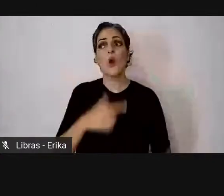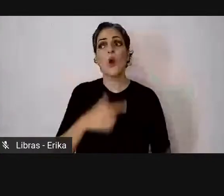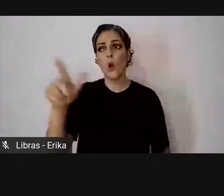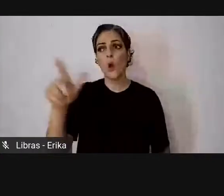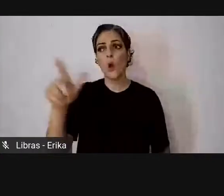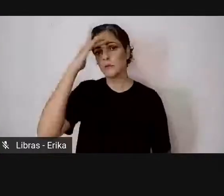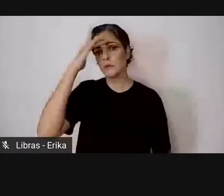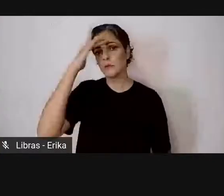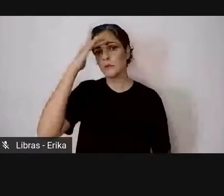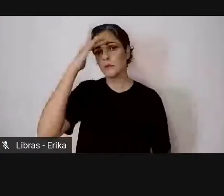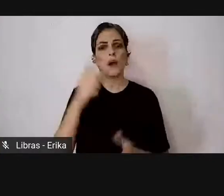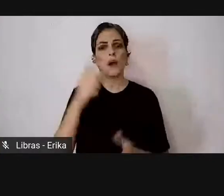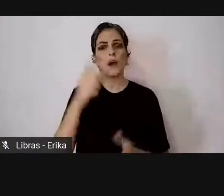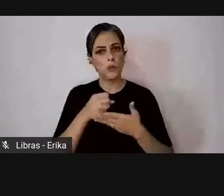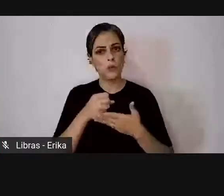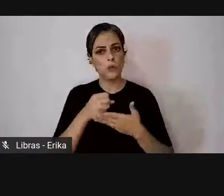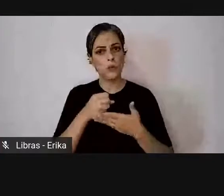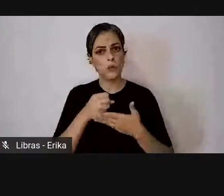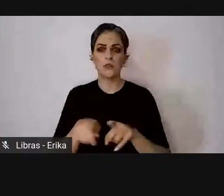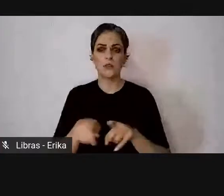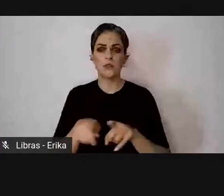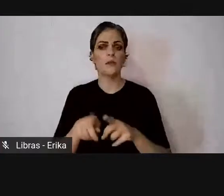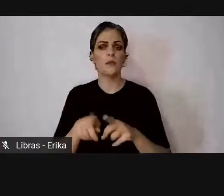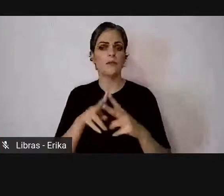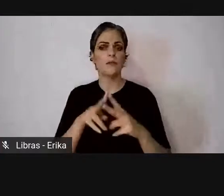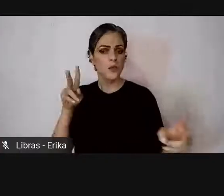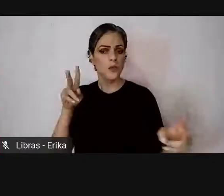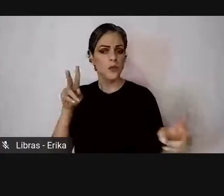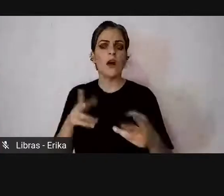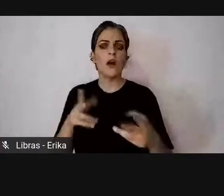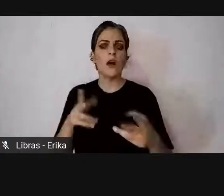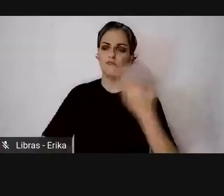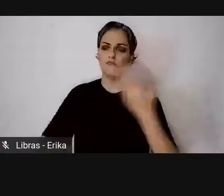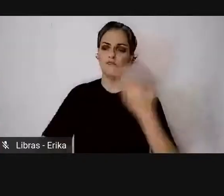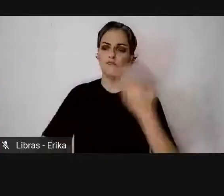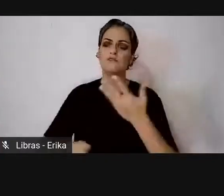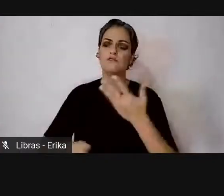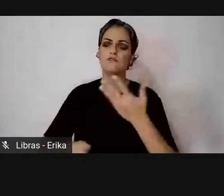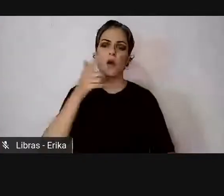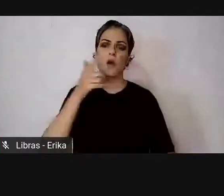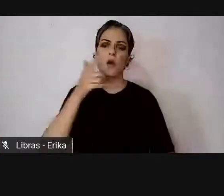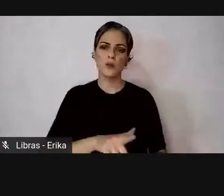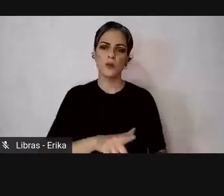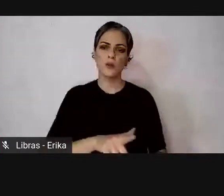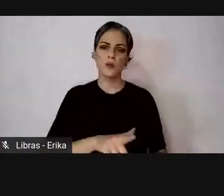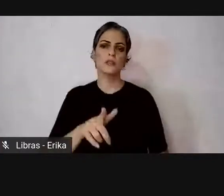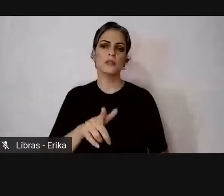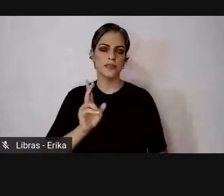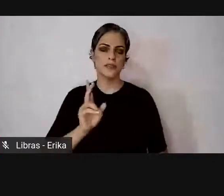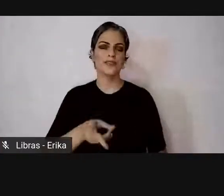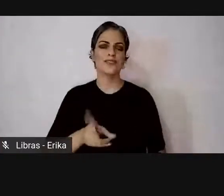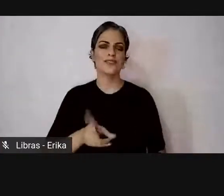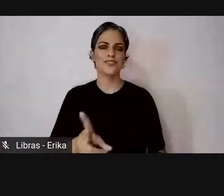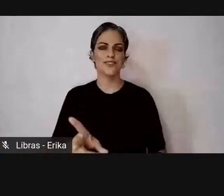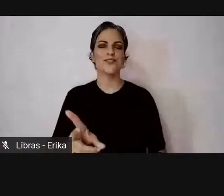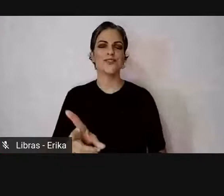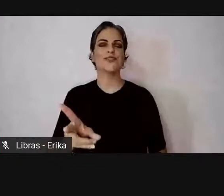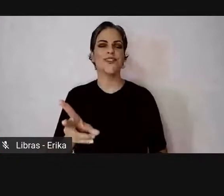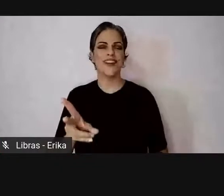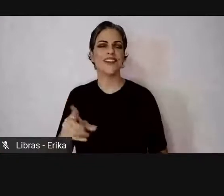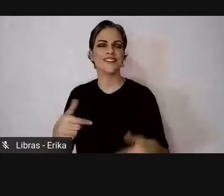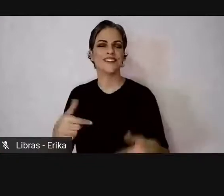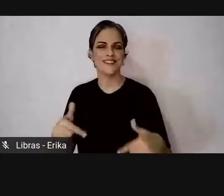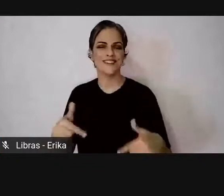para poder estar mantendo a atividade, né? Essas atividades.